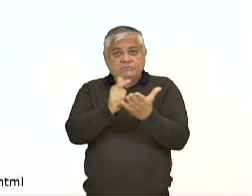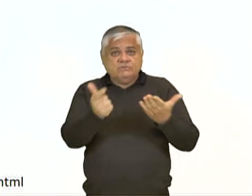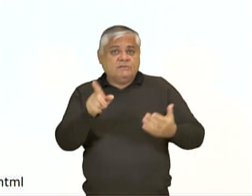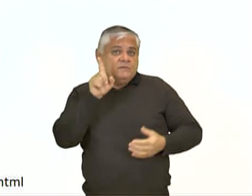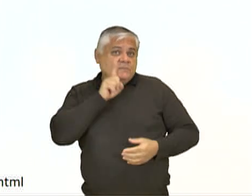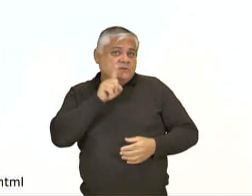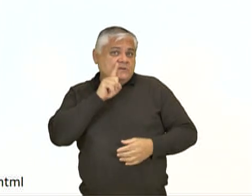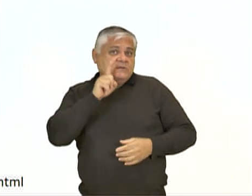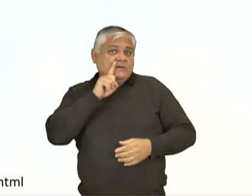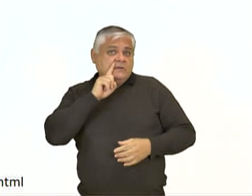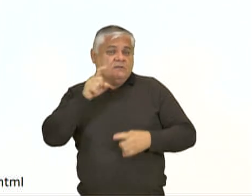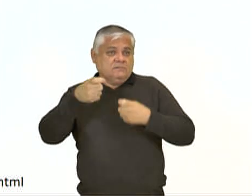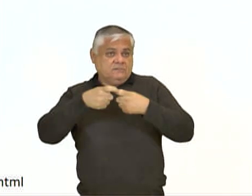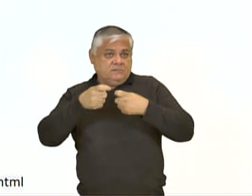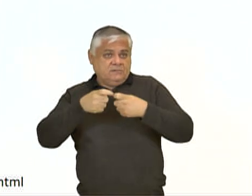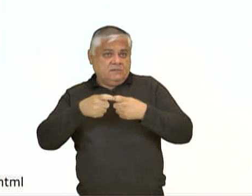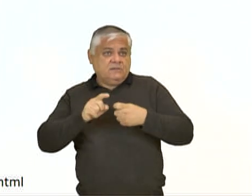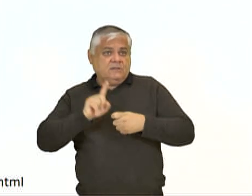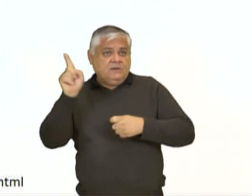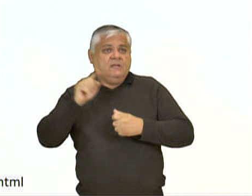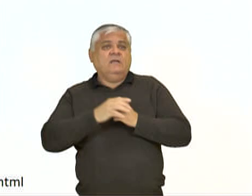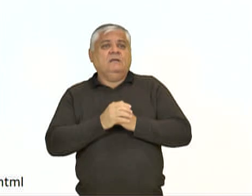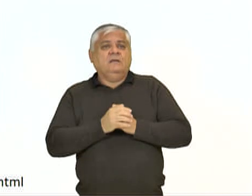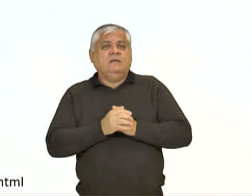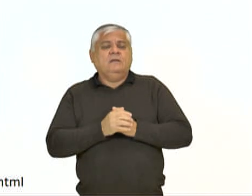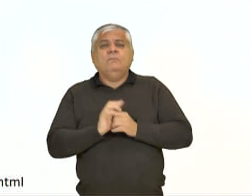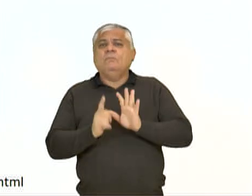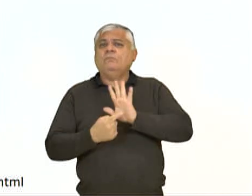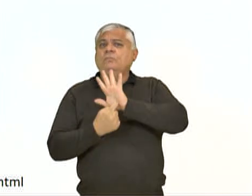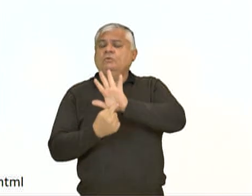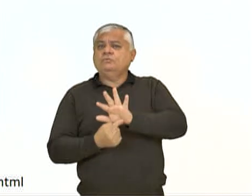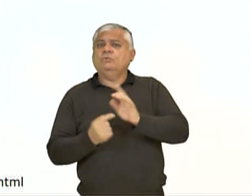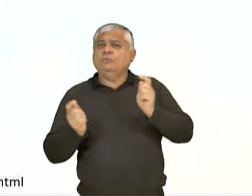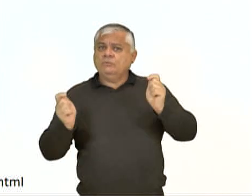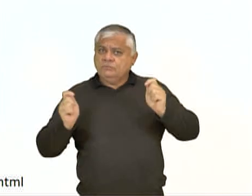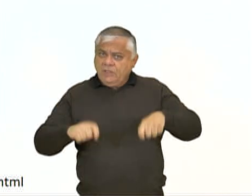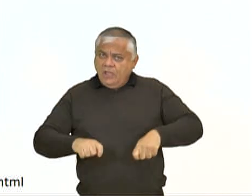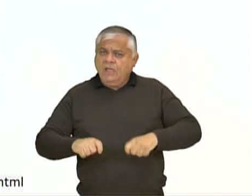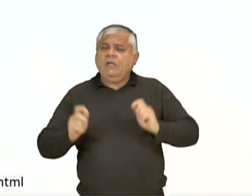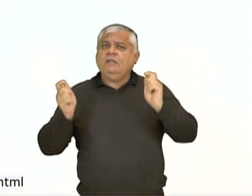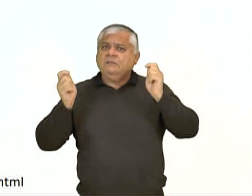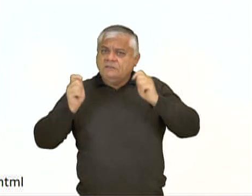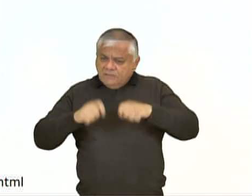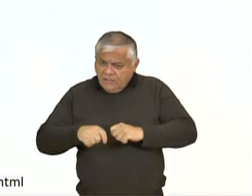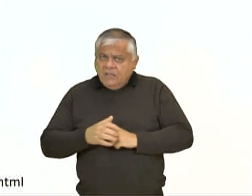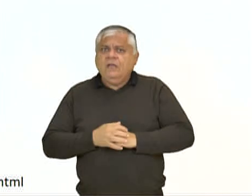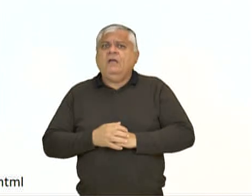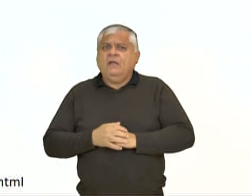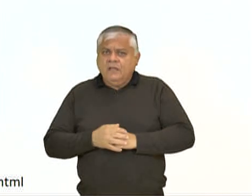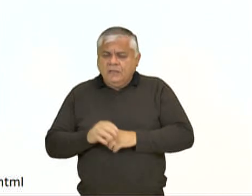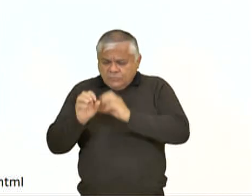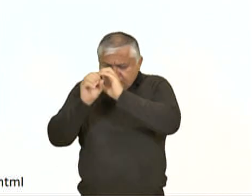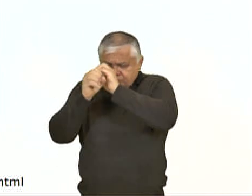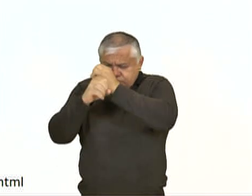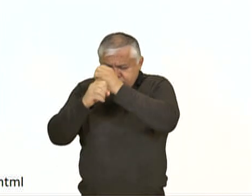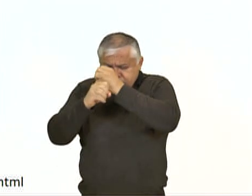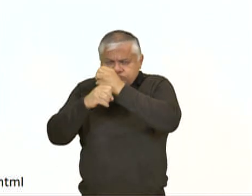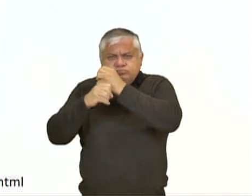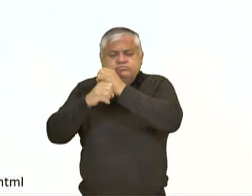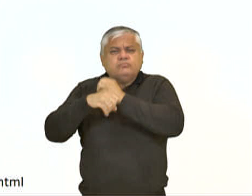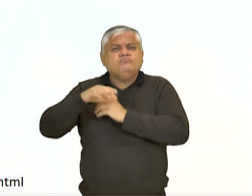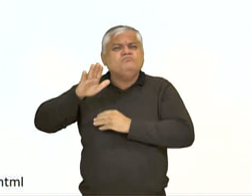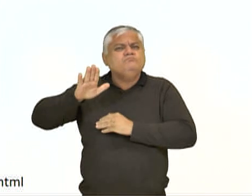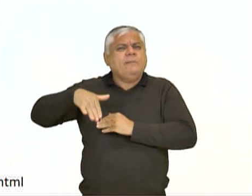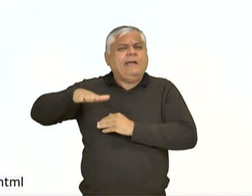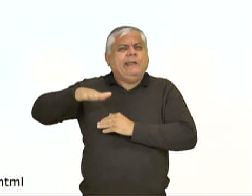de Medicina e Higiene Tropicais demonstrou ser possível criar um microscópio de campo de baixo